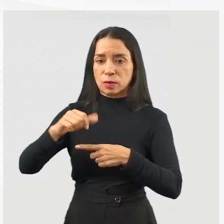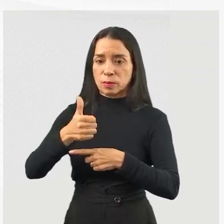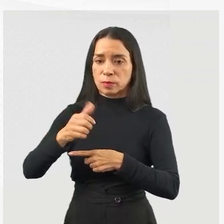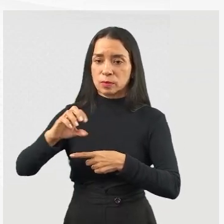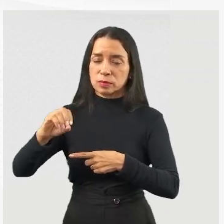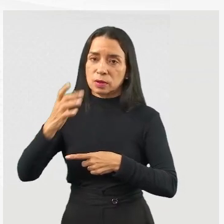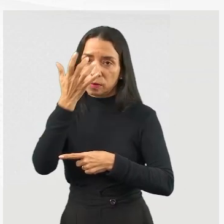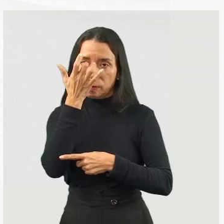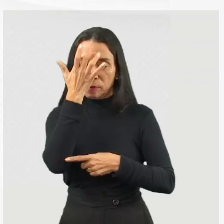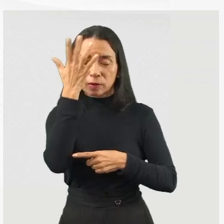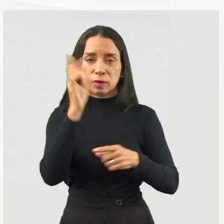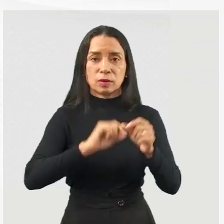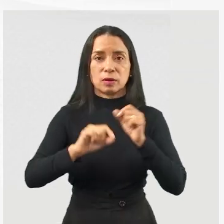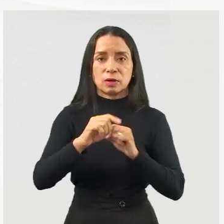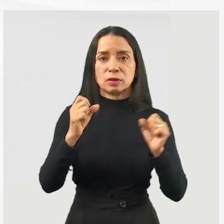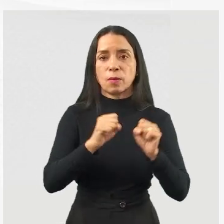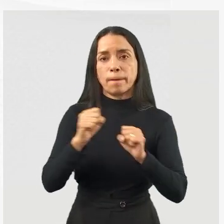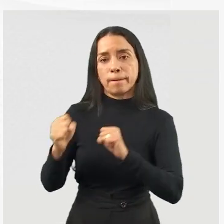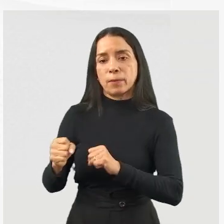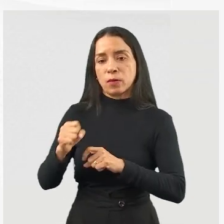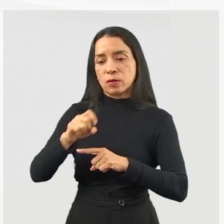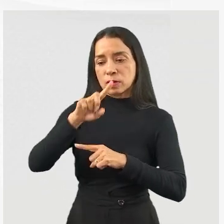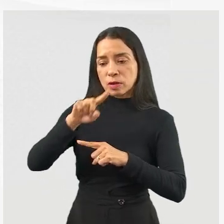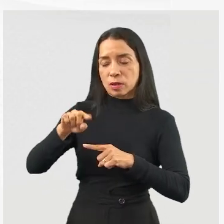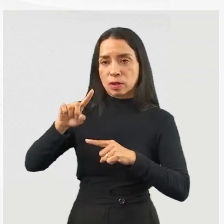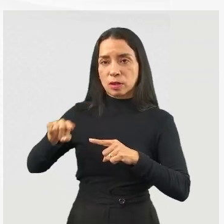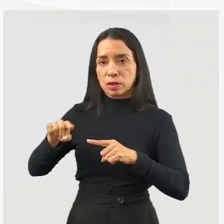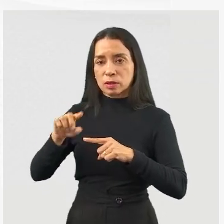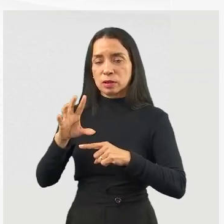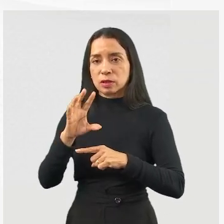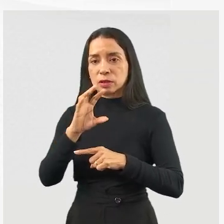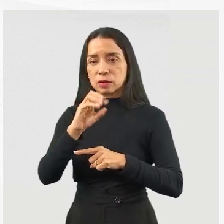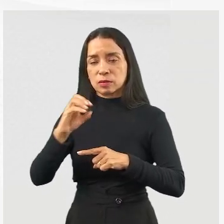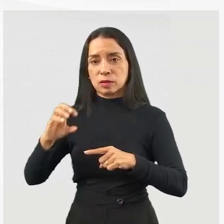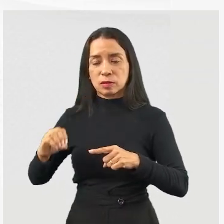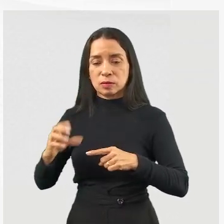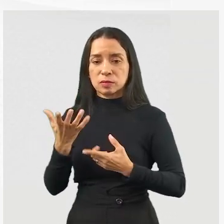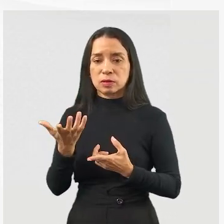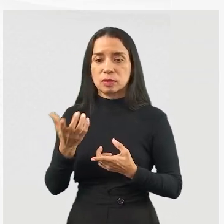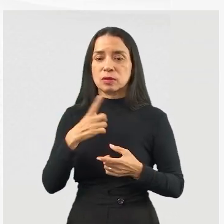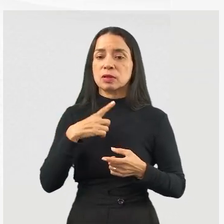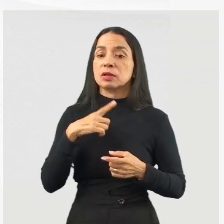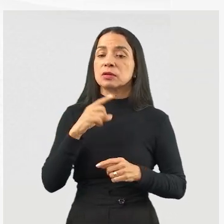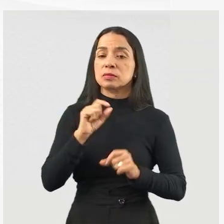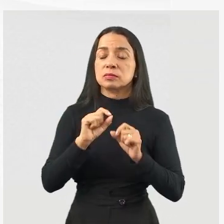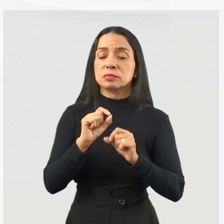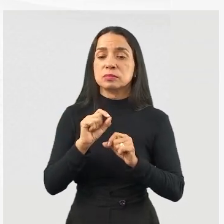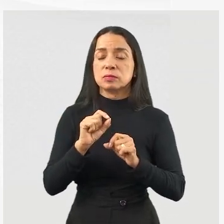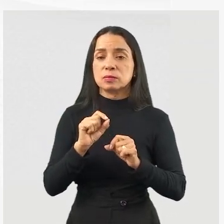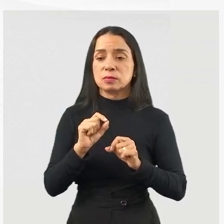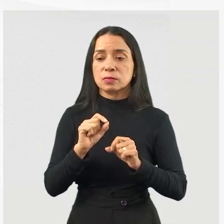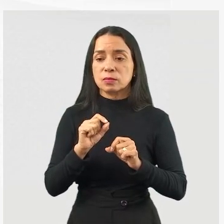fácil, turma, porque você pode cancelar 2 zeros. Ó, tá? Então, teremos aí,